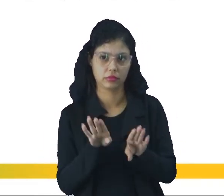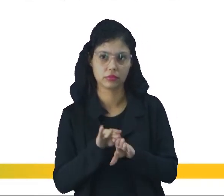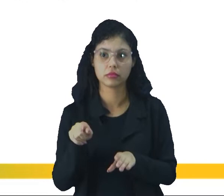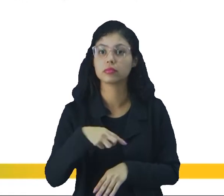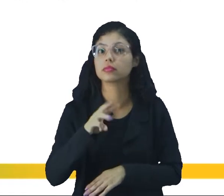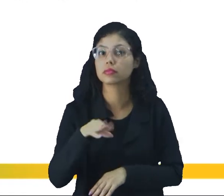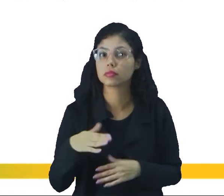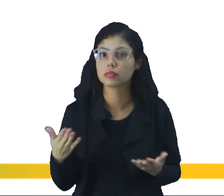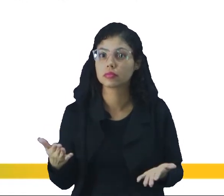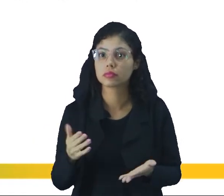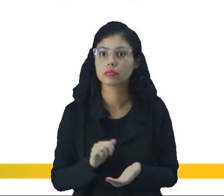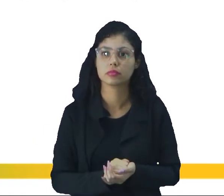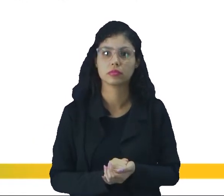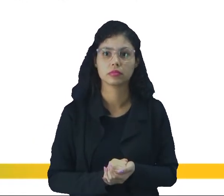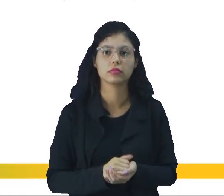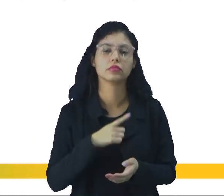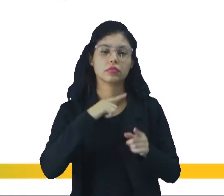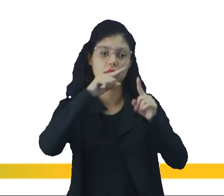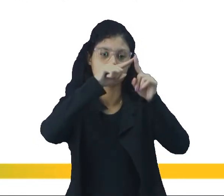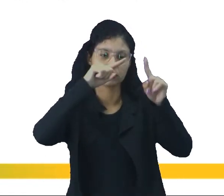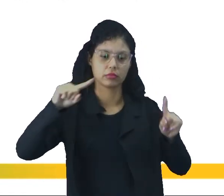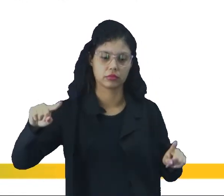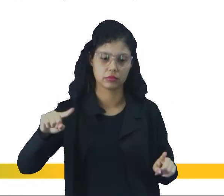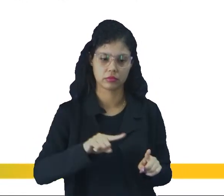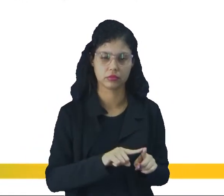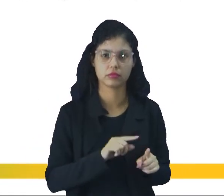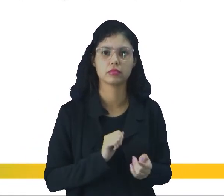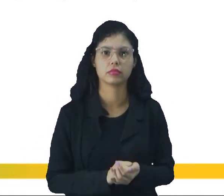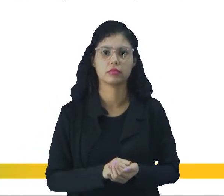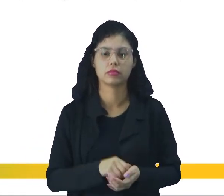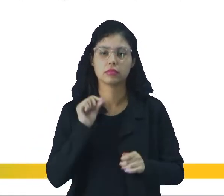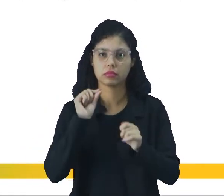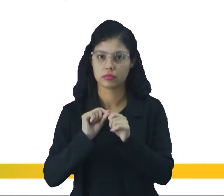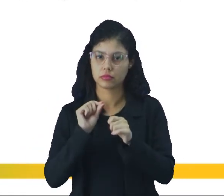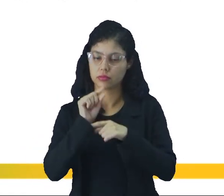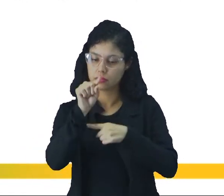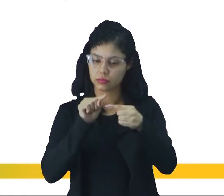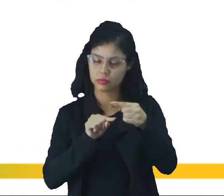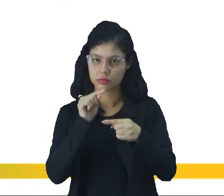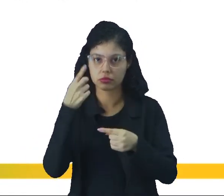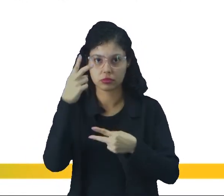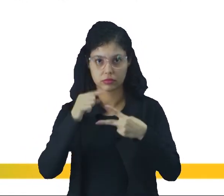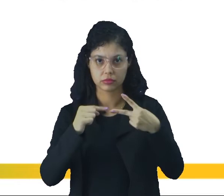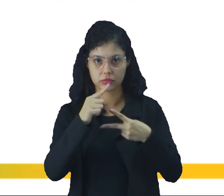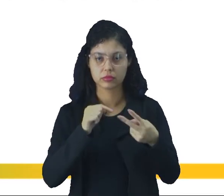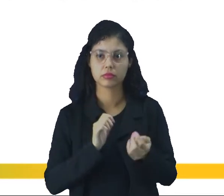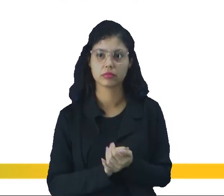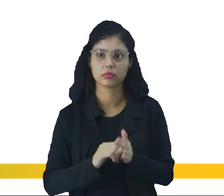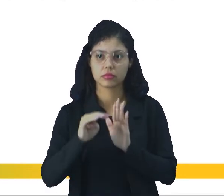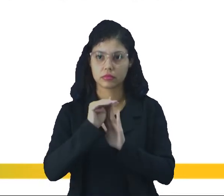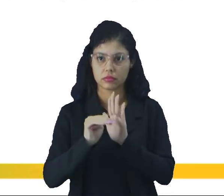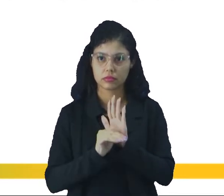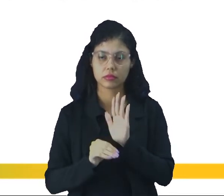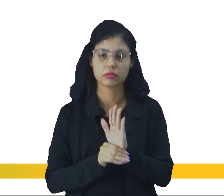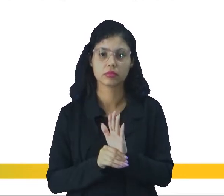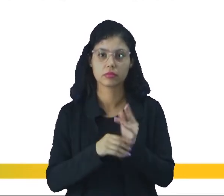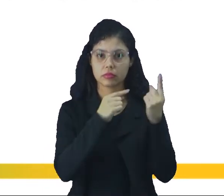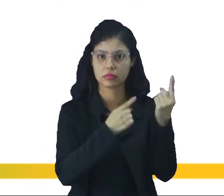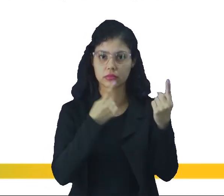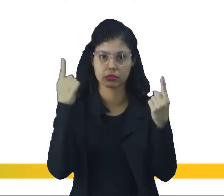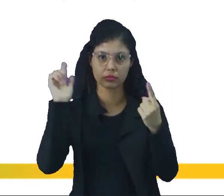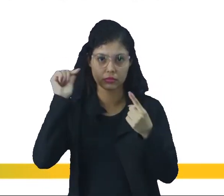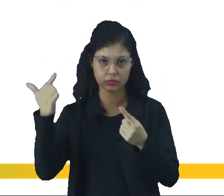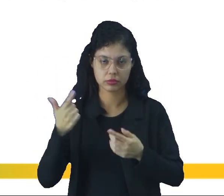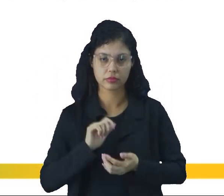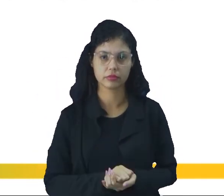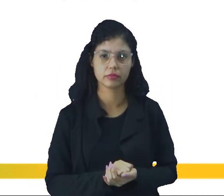quem? Tá? Desse triângulo. Então, eu vou ter que dividir em duas etapas. Calcular essa área primeiro e essa área